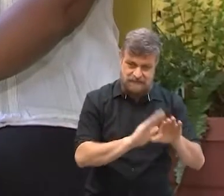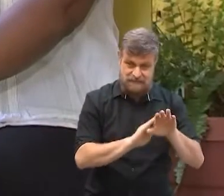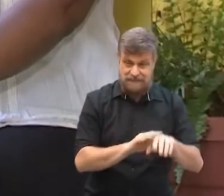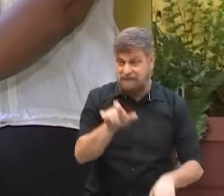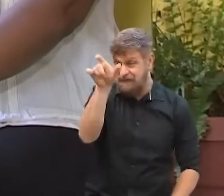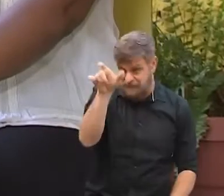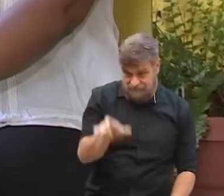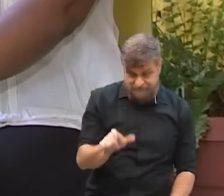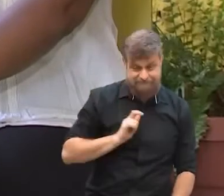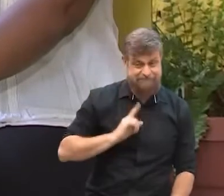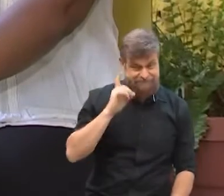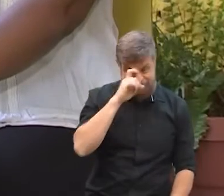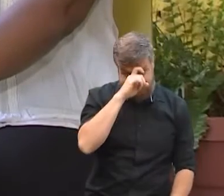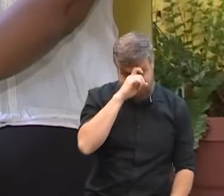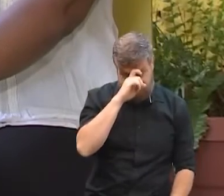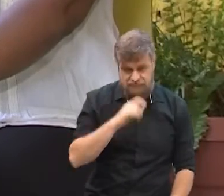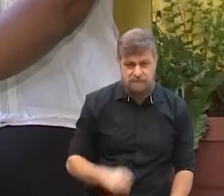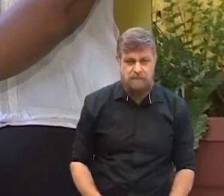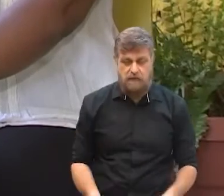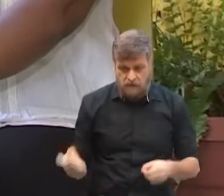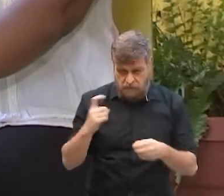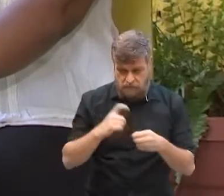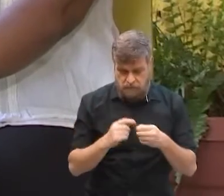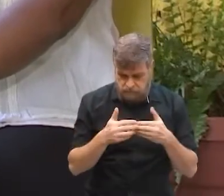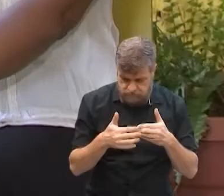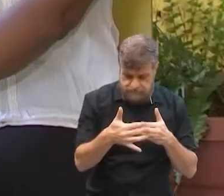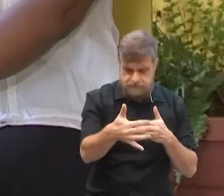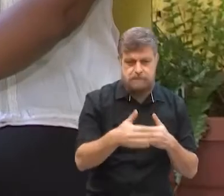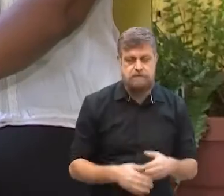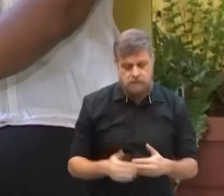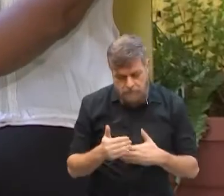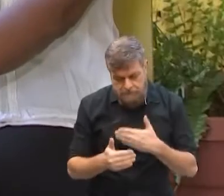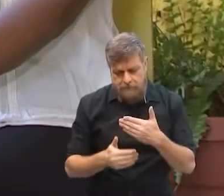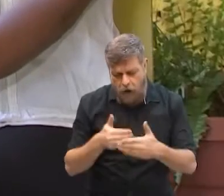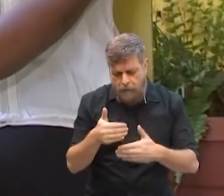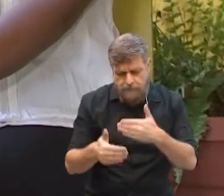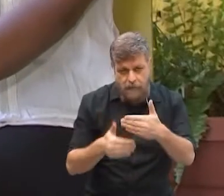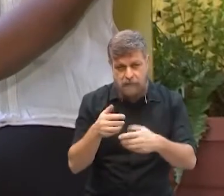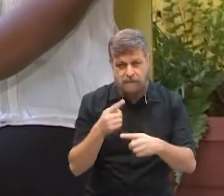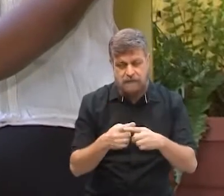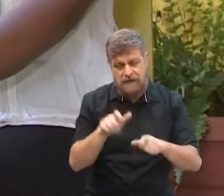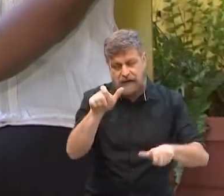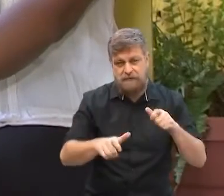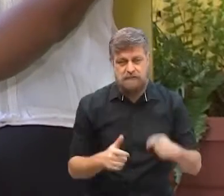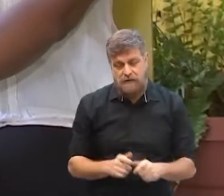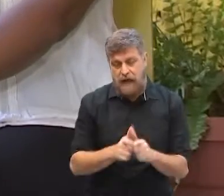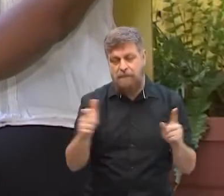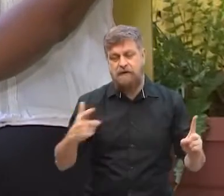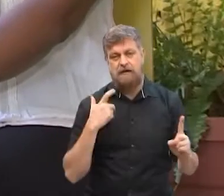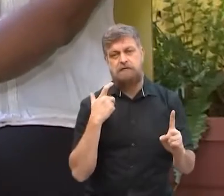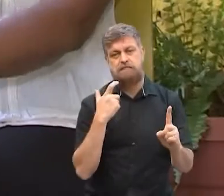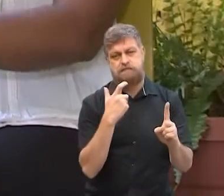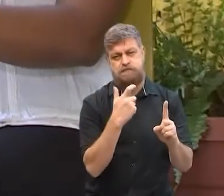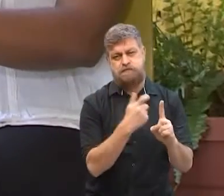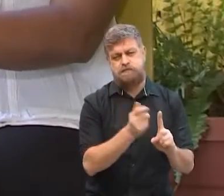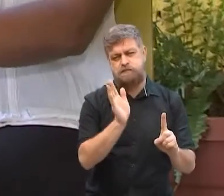Yamara deve ter sido bem complicado, né? Foi complicado. Agora tá voltando. Tá voltando, aos poucos tá voltando, porque a maioria das pessoas já tá vacinada, né? Então